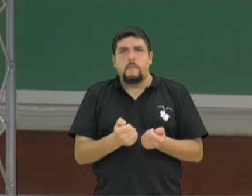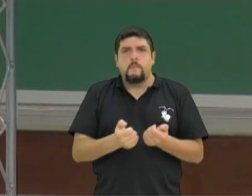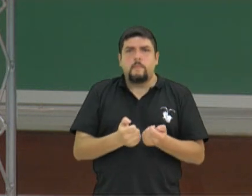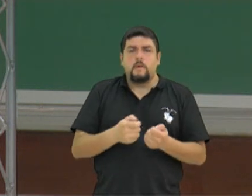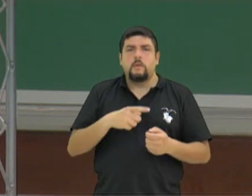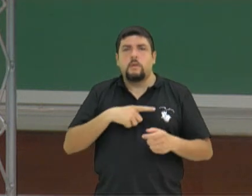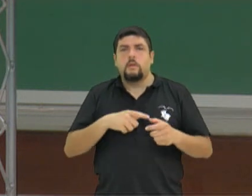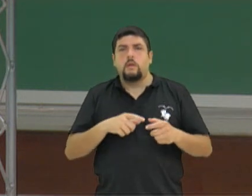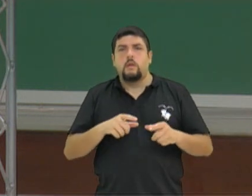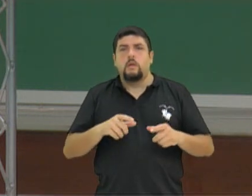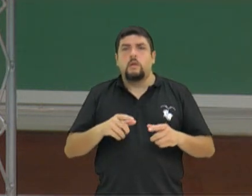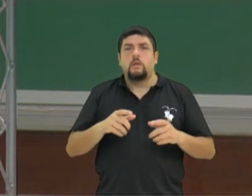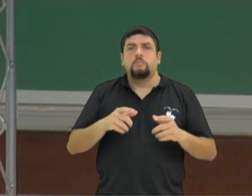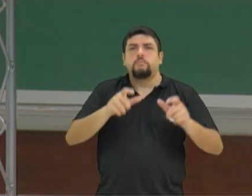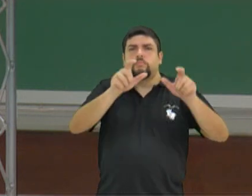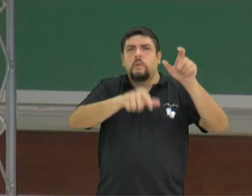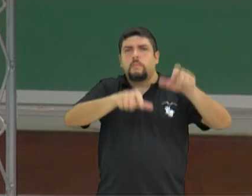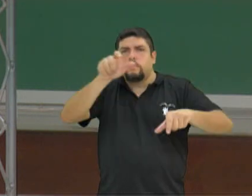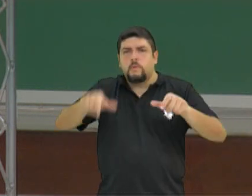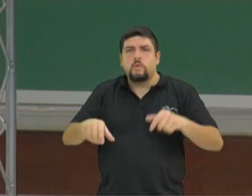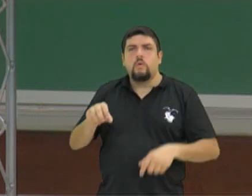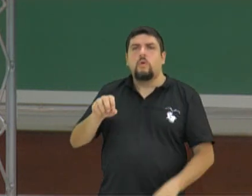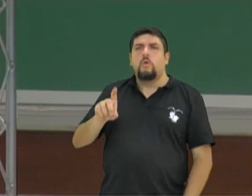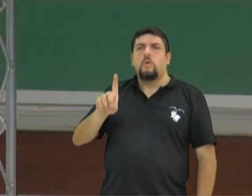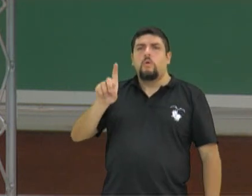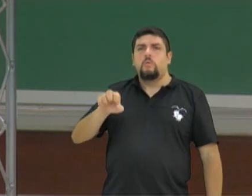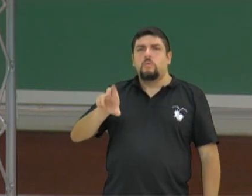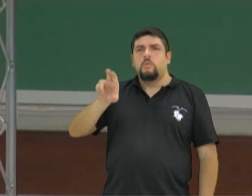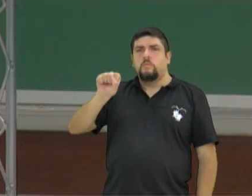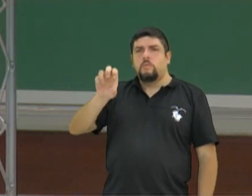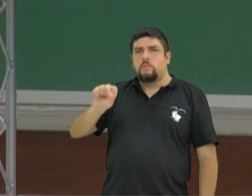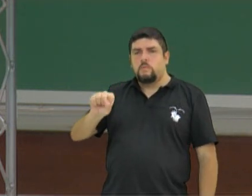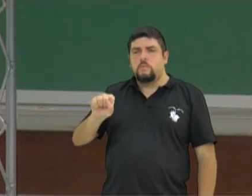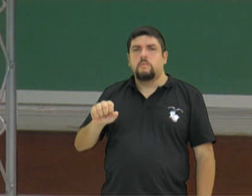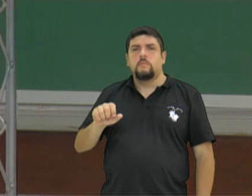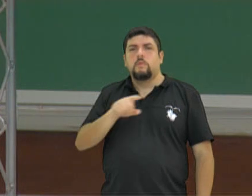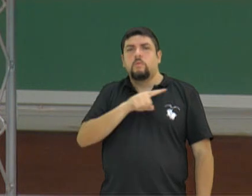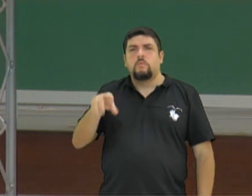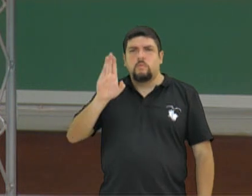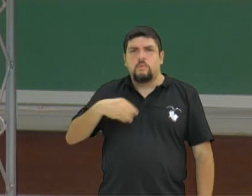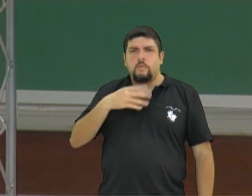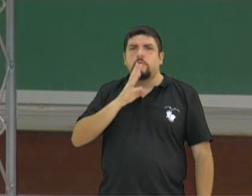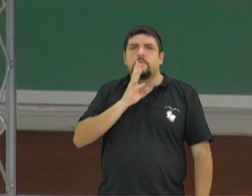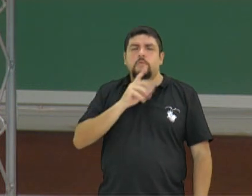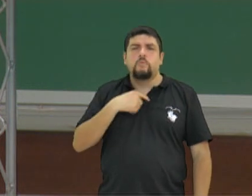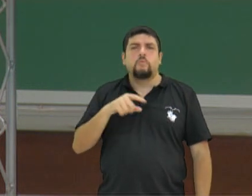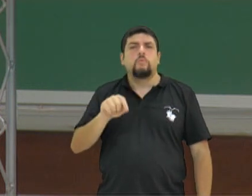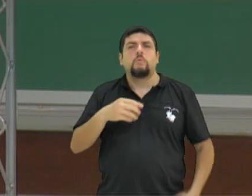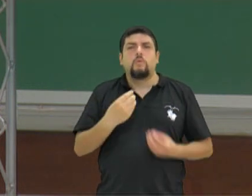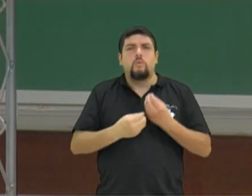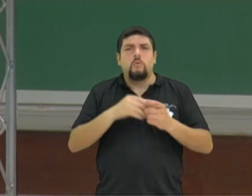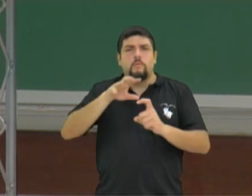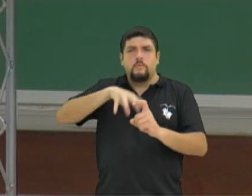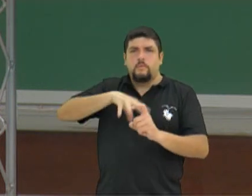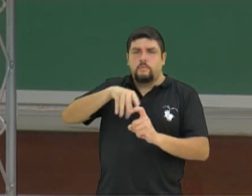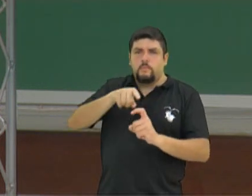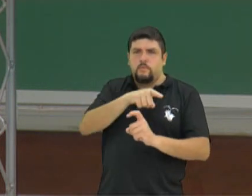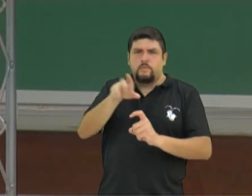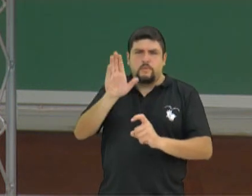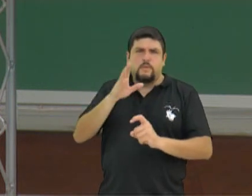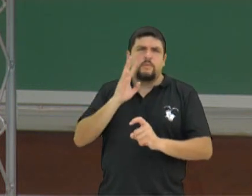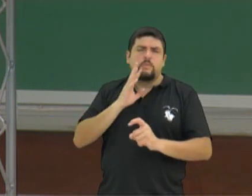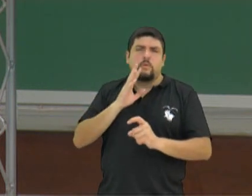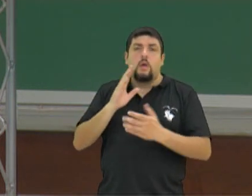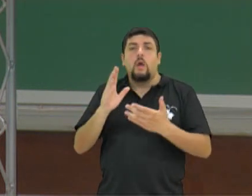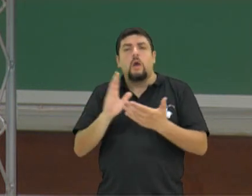figura dos personagens que são os deuses do Olimpo, né, então vocês já conhecem muito, né, de mitologia. Alguns que